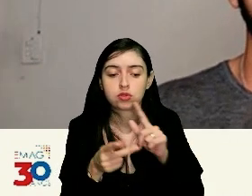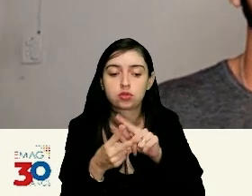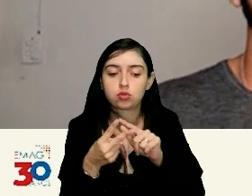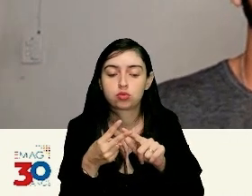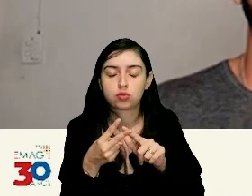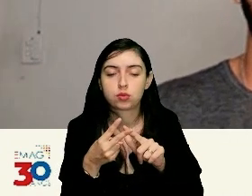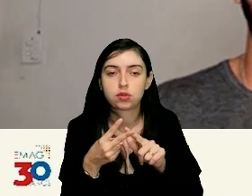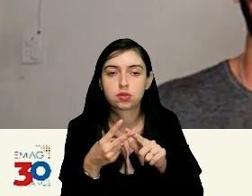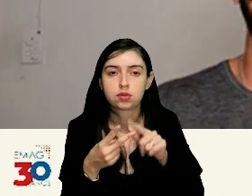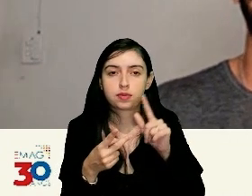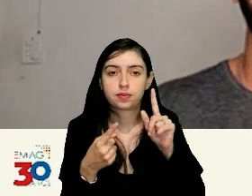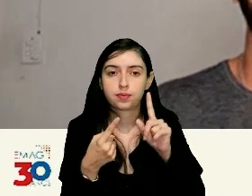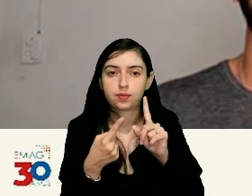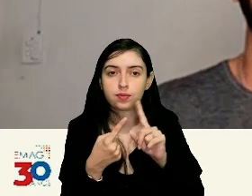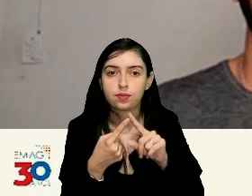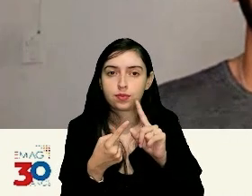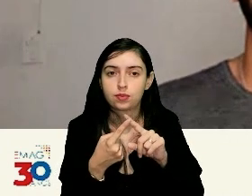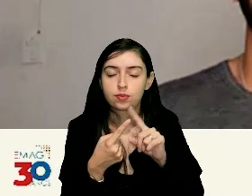Tá?